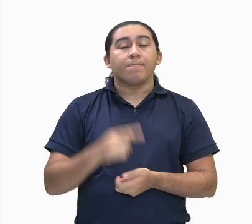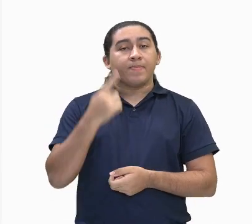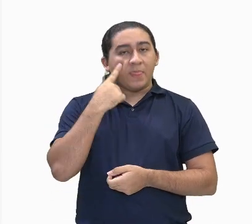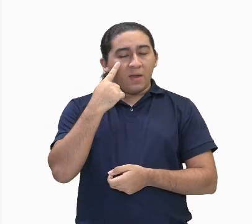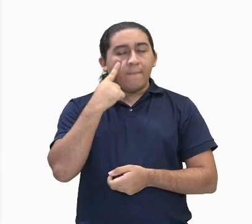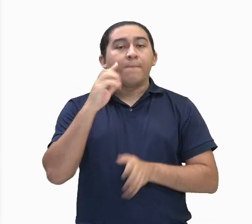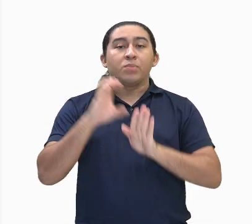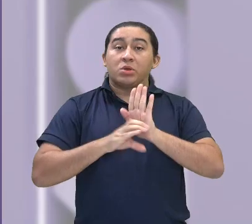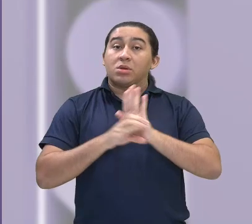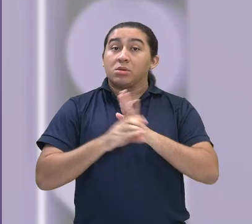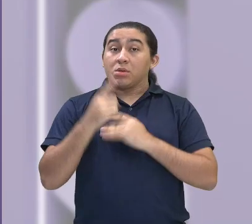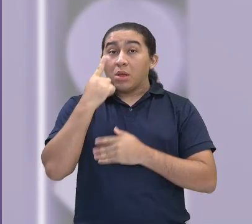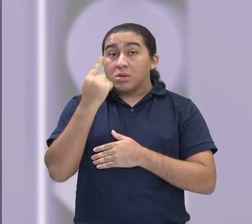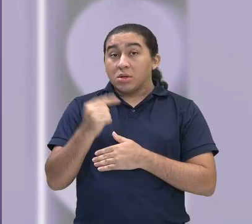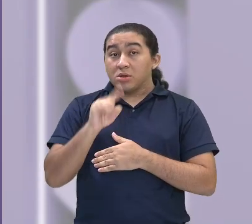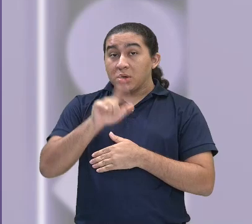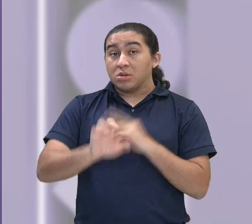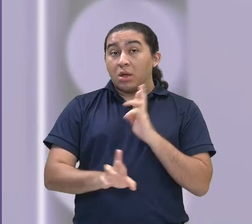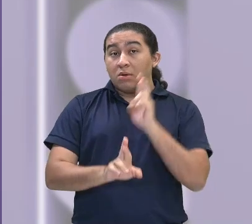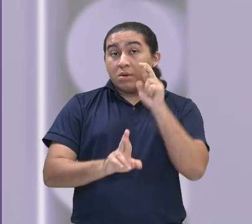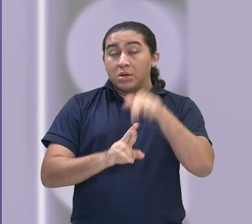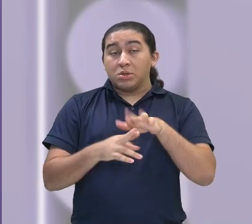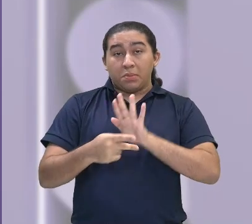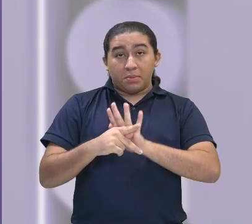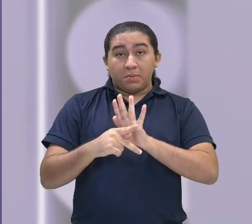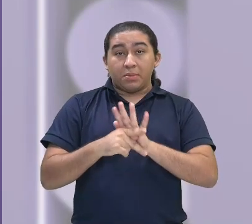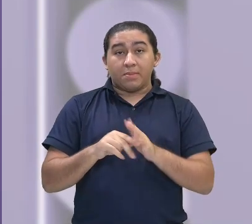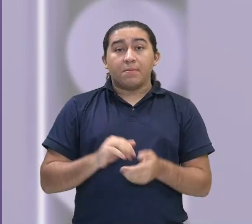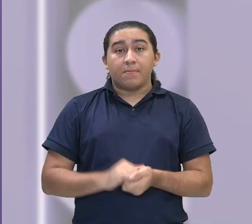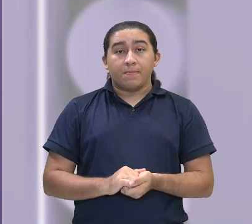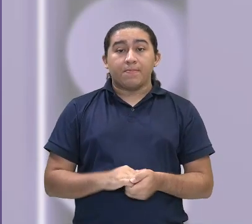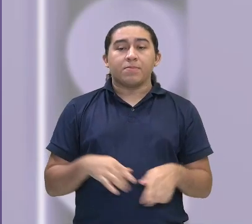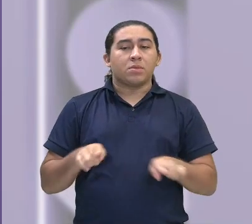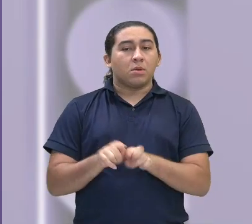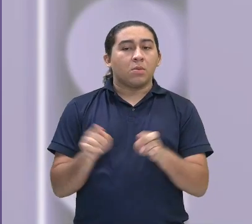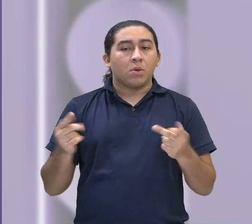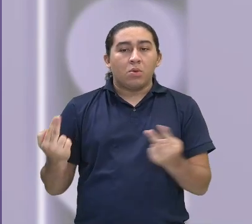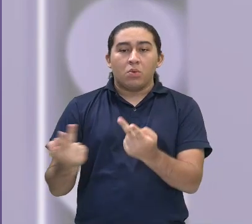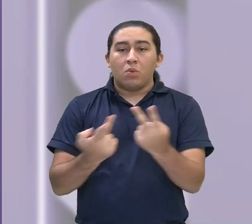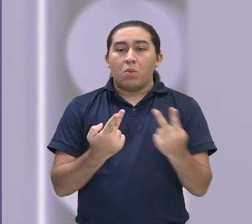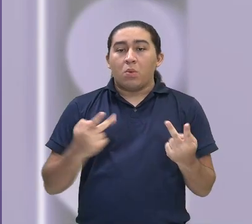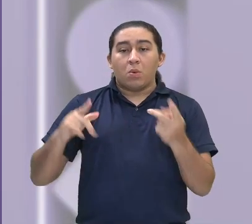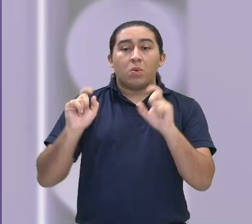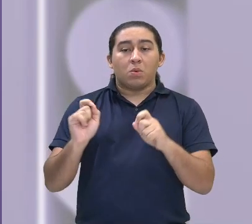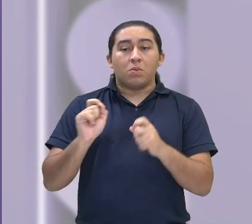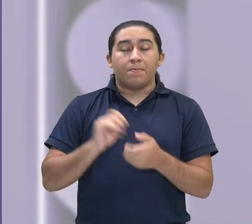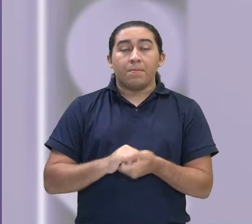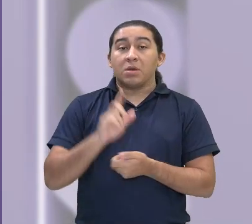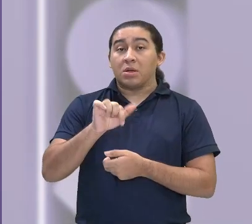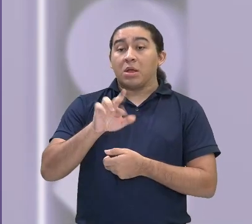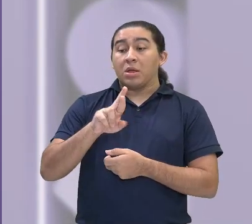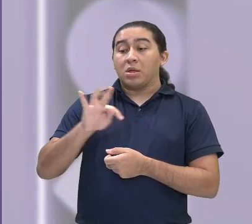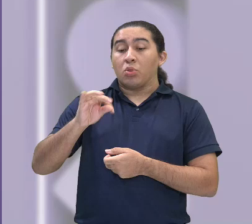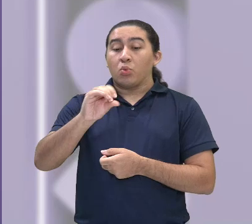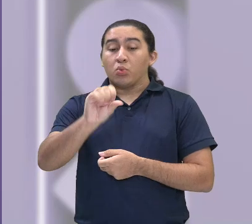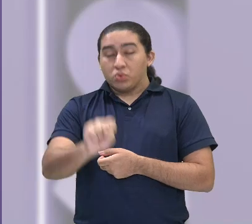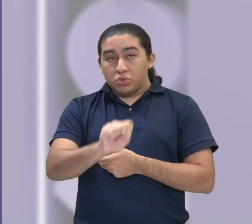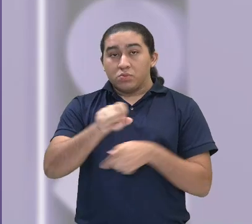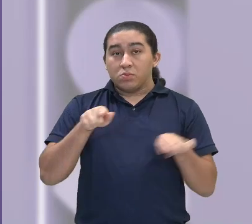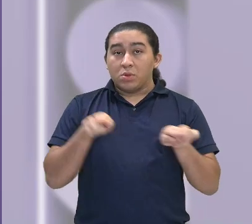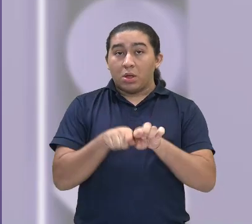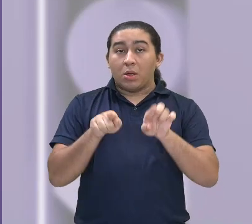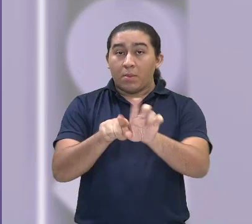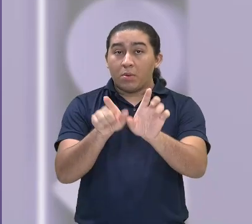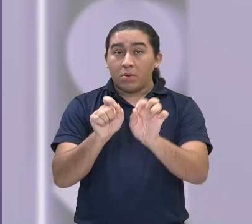definição bem interessante de ritos religiosos. E da mesma forma, os ritos religiosos, eles também